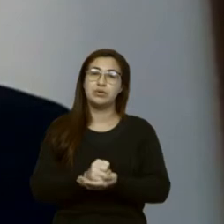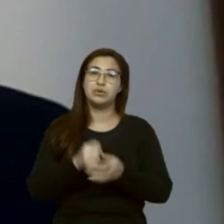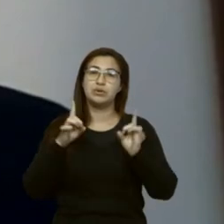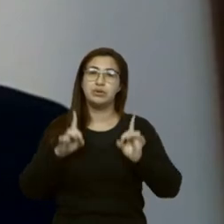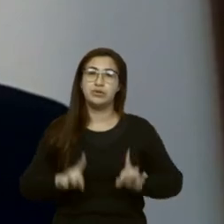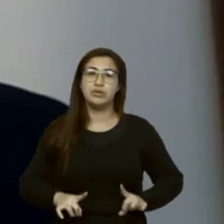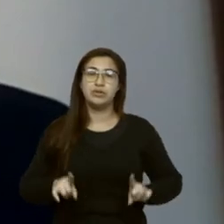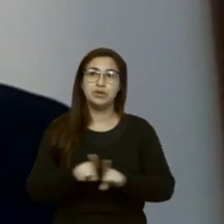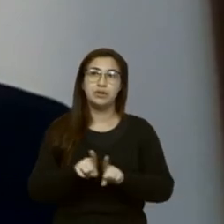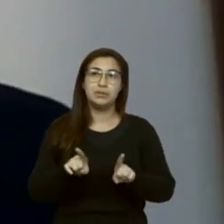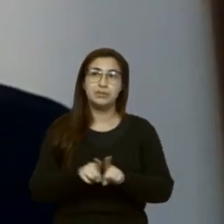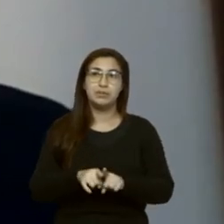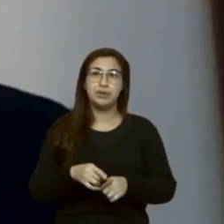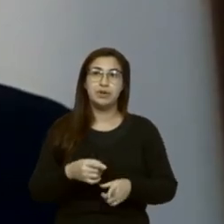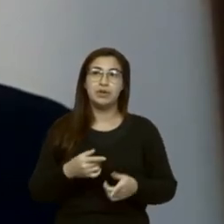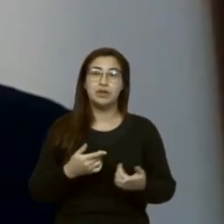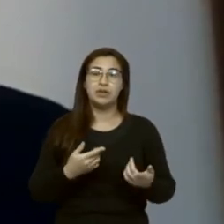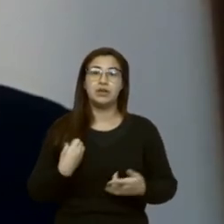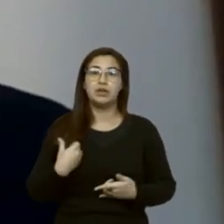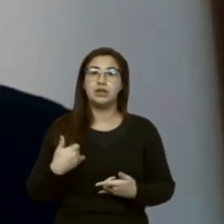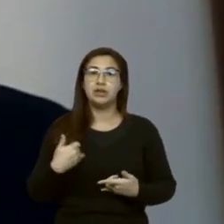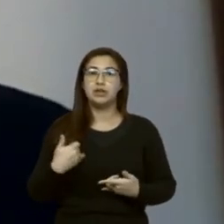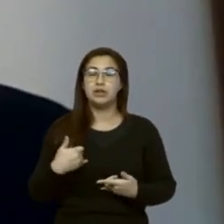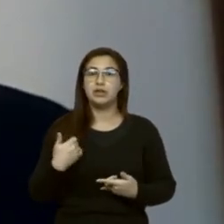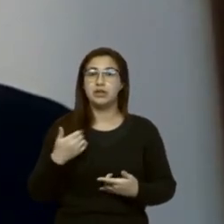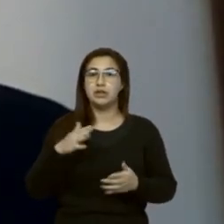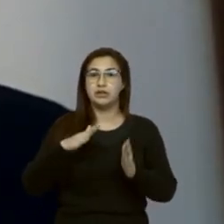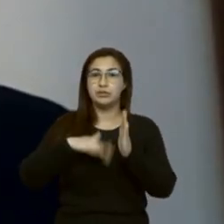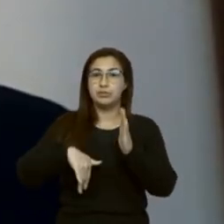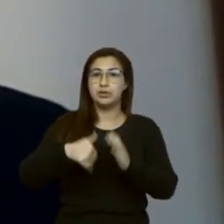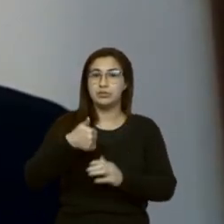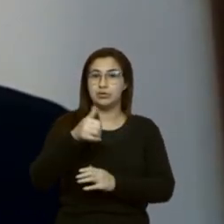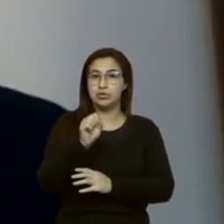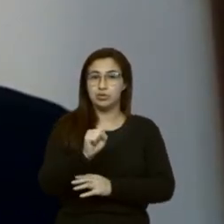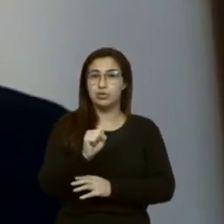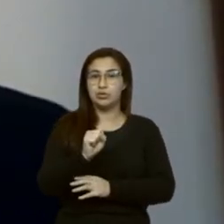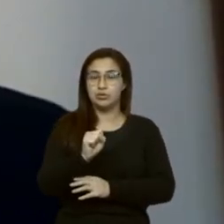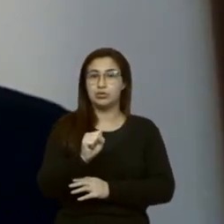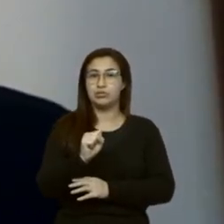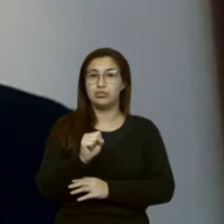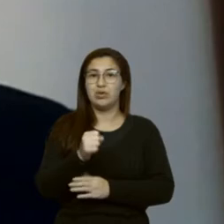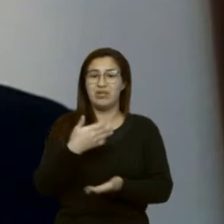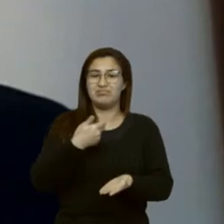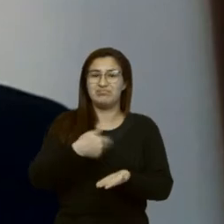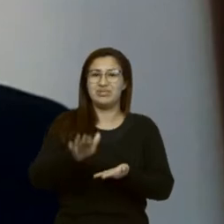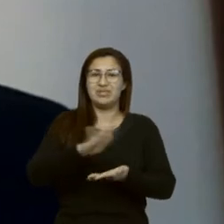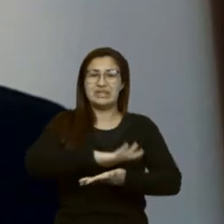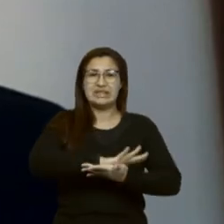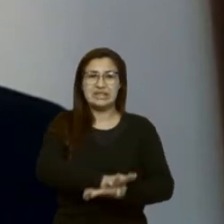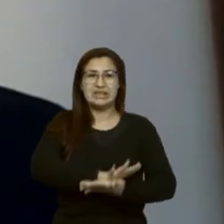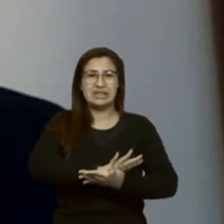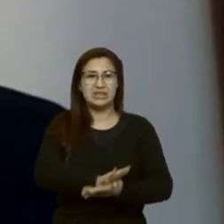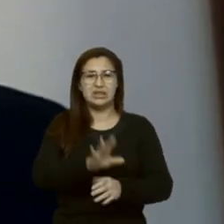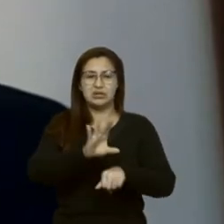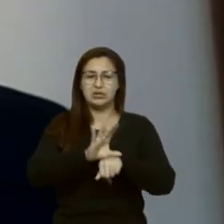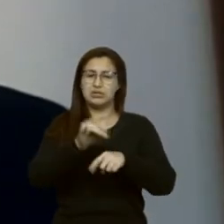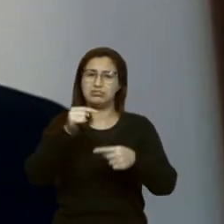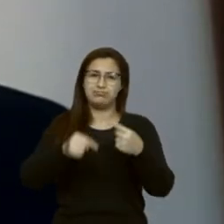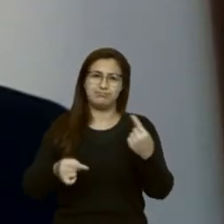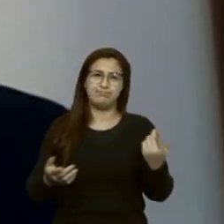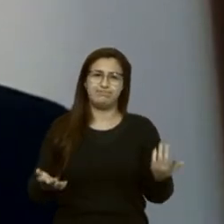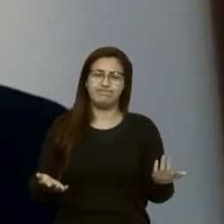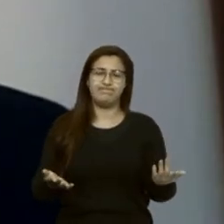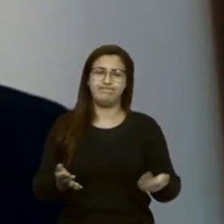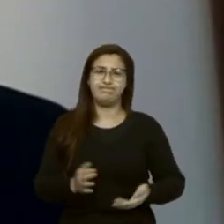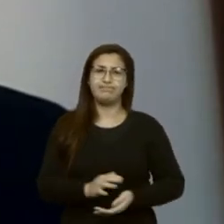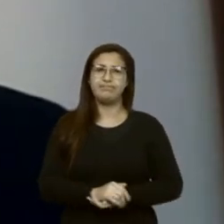idade. Contar vulneráveis em dobro é uma prática discriminatória e inconstitucional. Na prática,